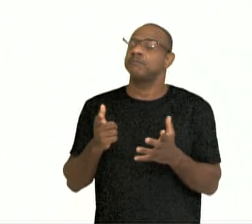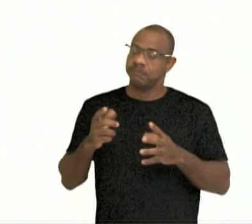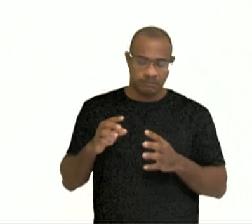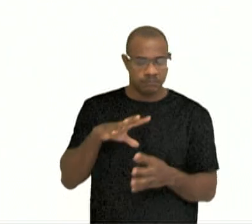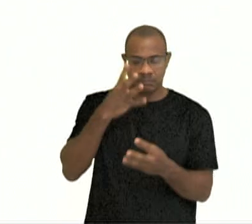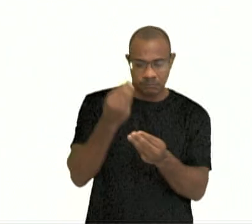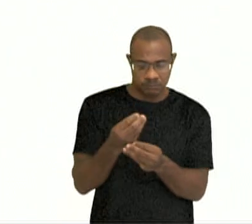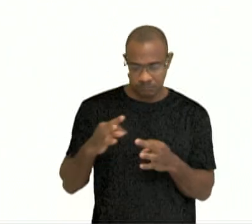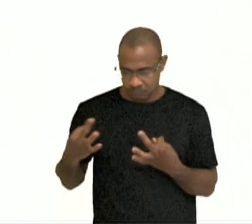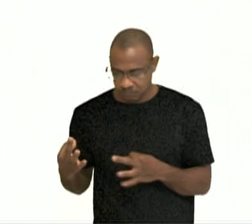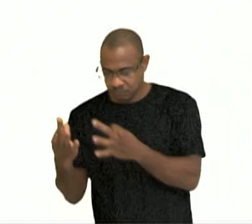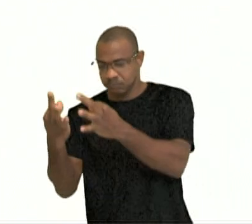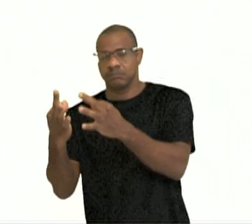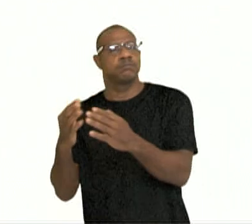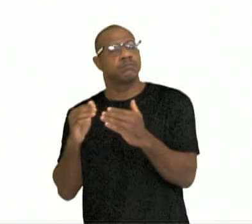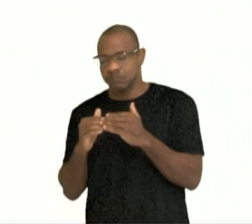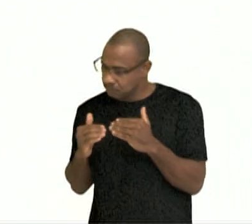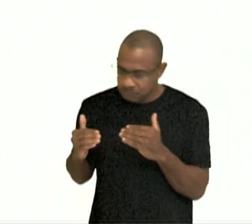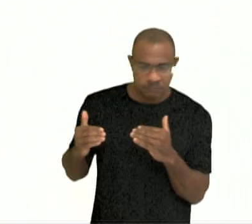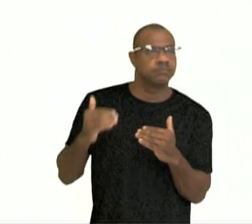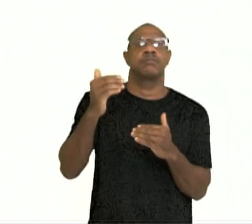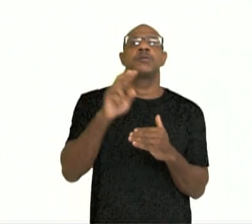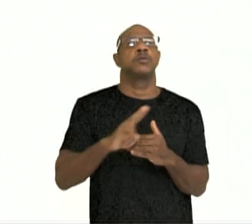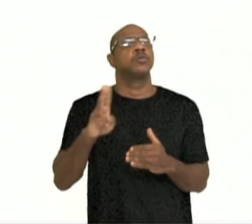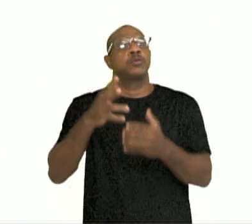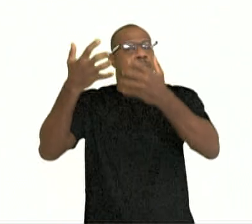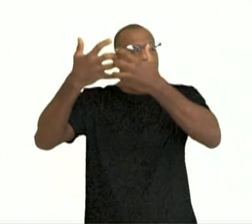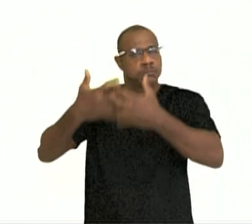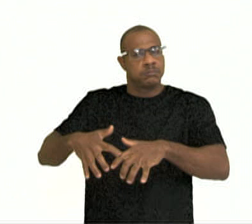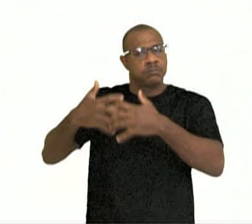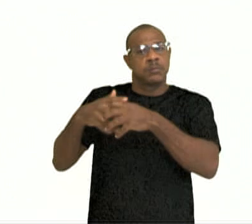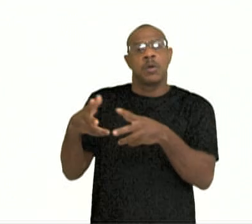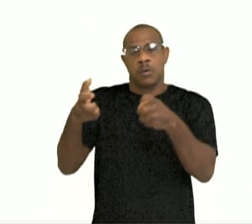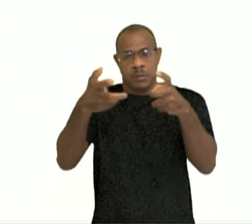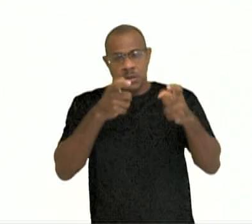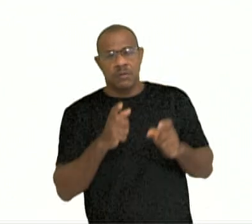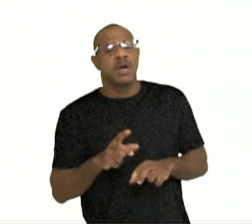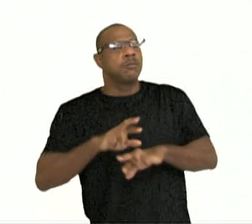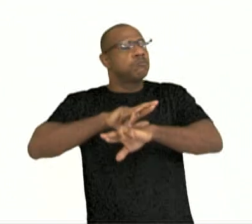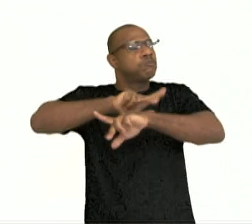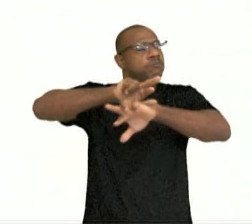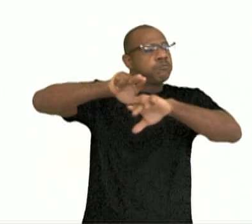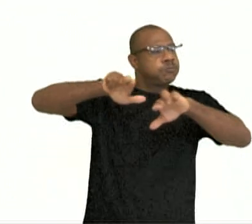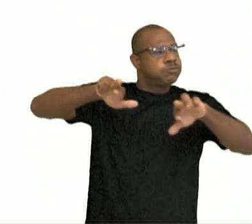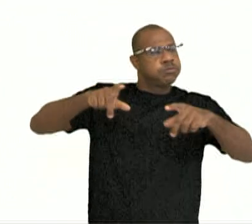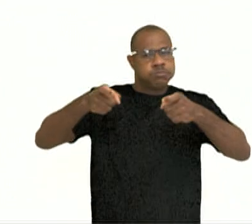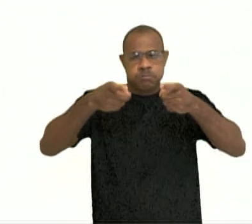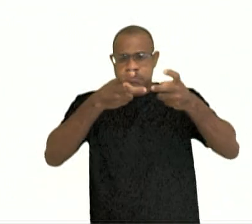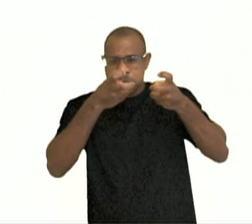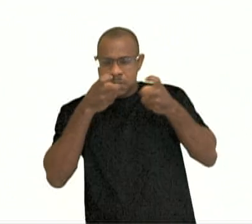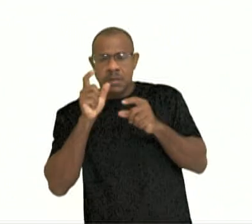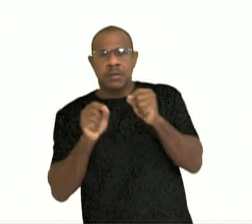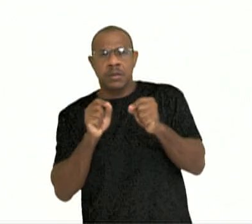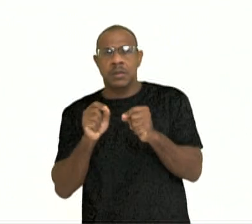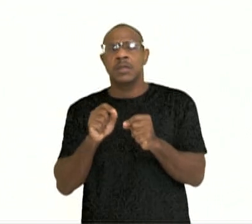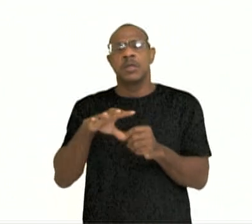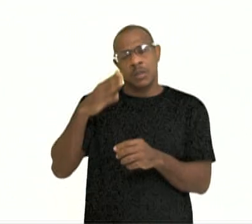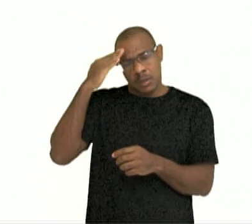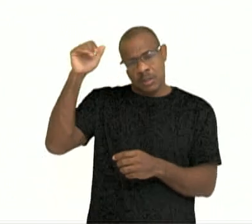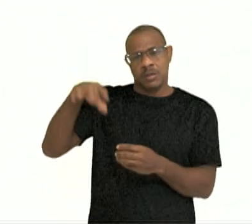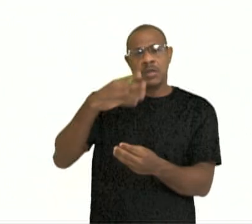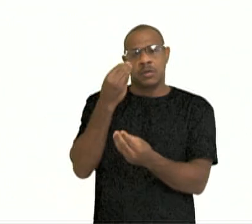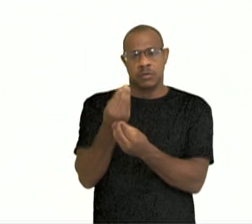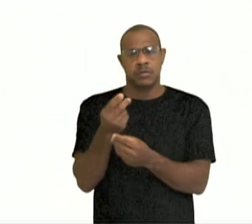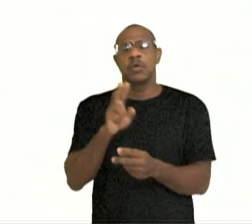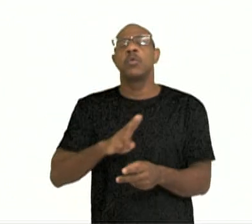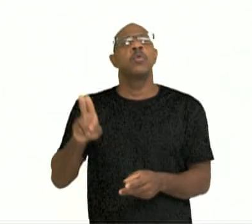tecnologias é ir além do uso das máquinas, é observar como diferentes artistas as utilizam para humanizar as